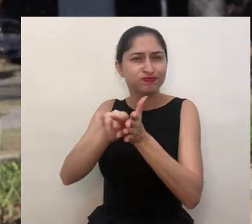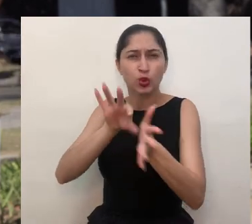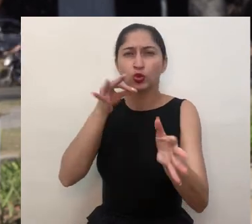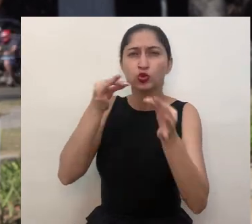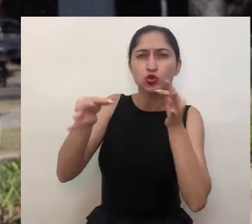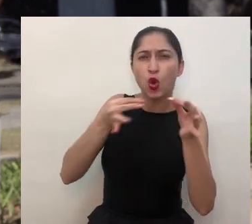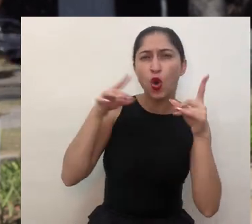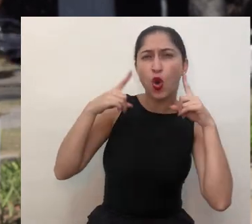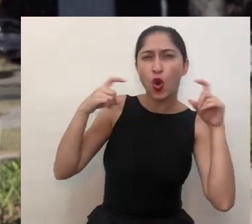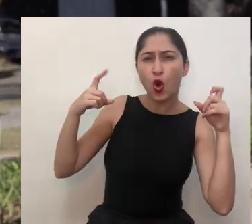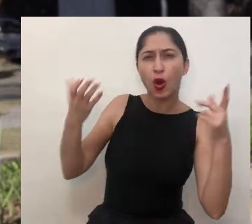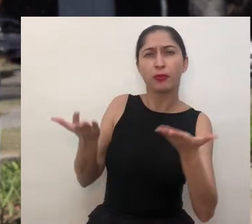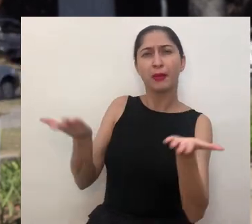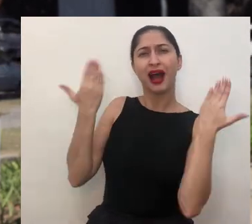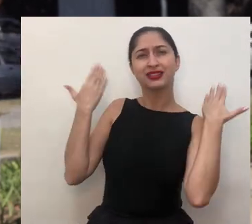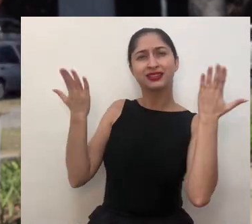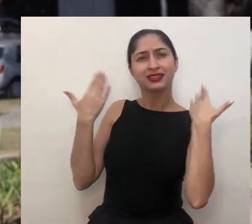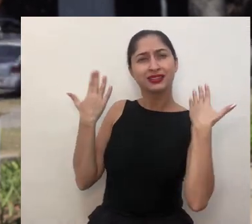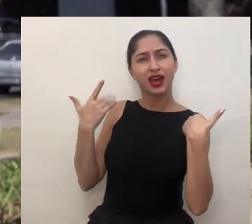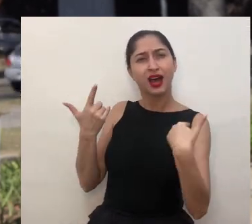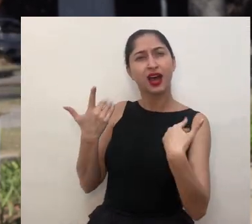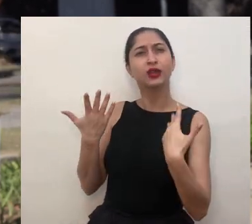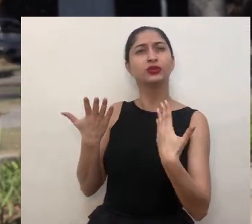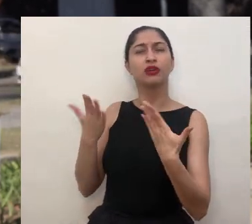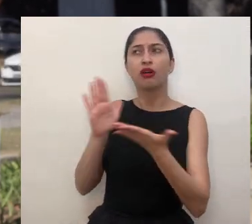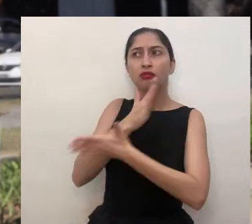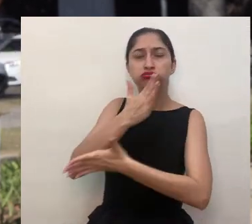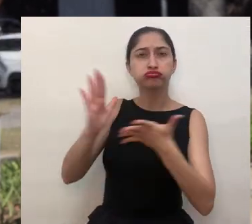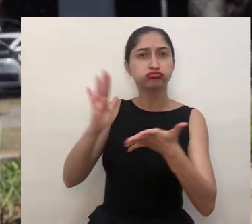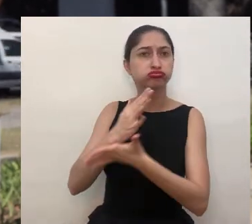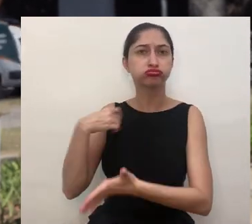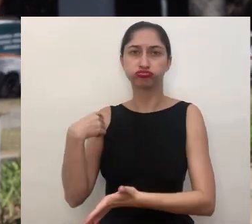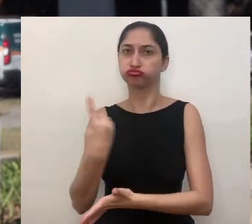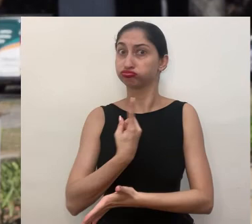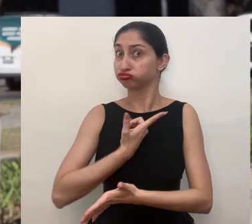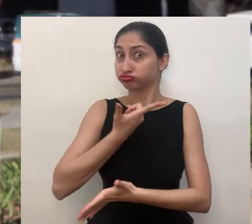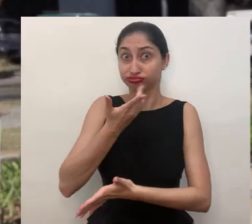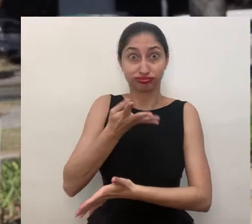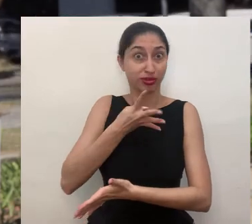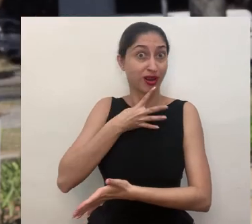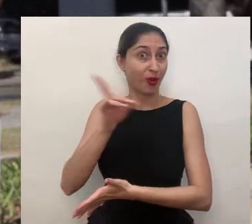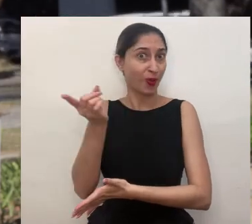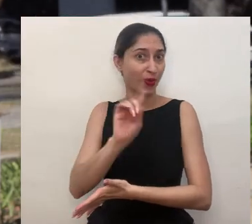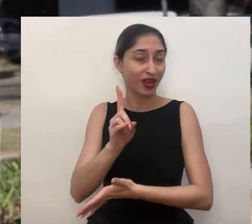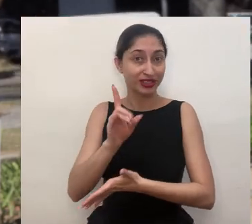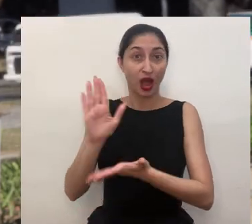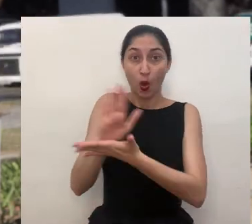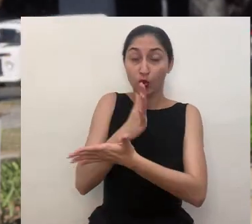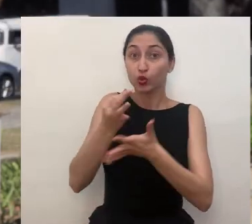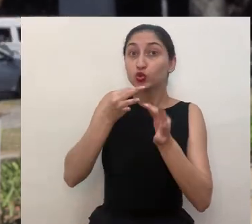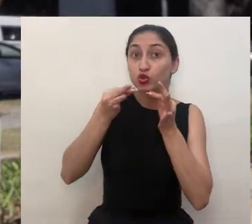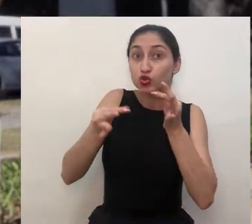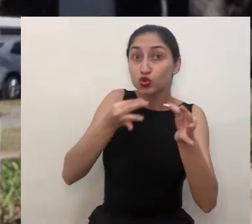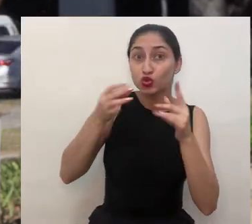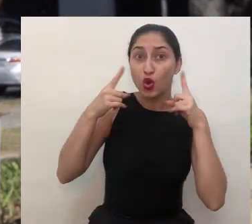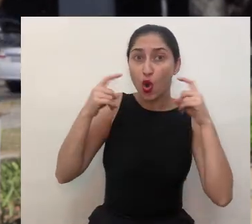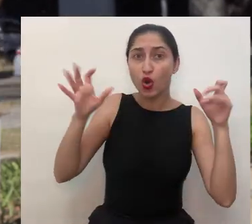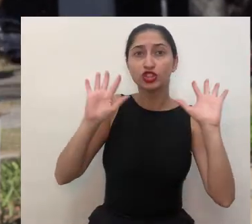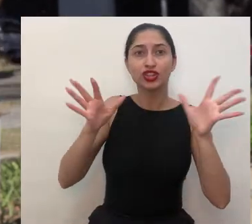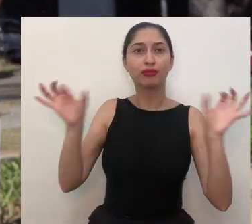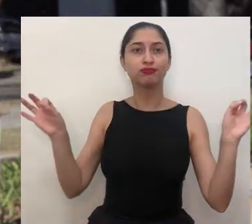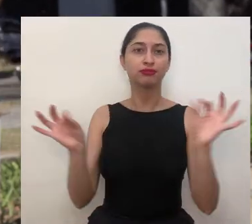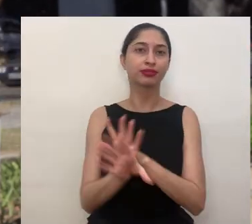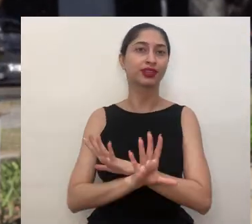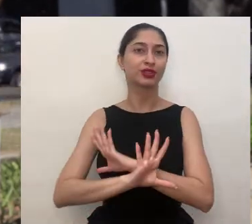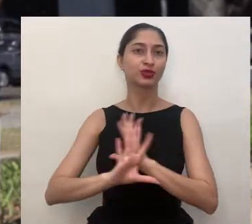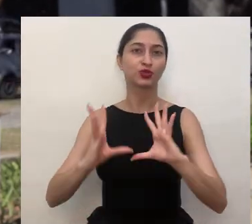passado, alguns desses sons inclusive que são desconhecidos para a gente e alguns sons que foram até realmente extintos, que nós não